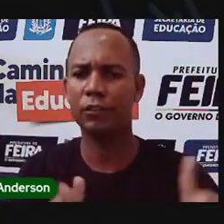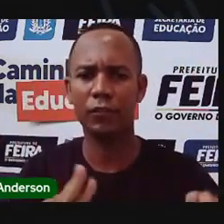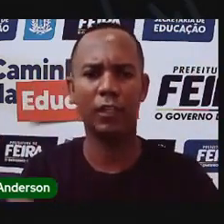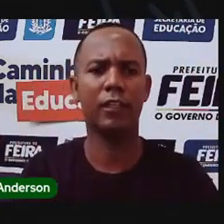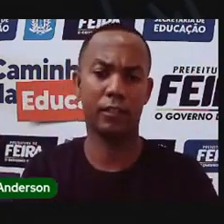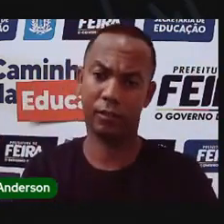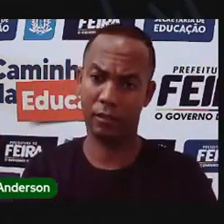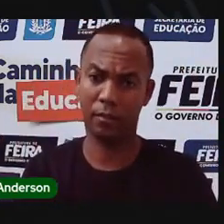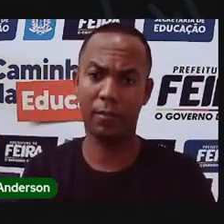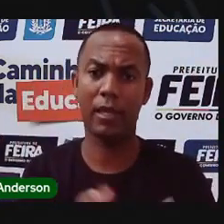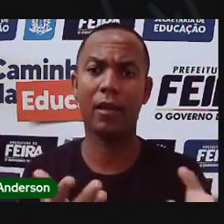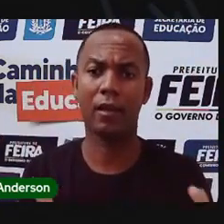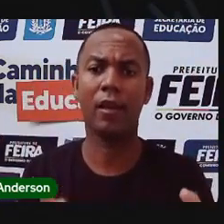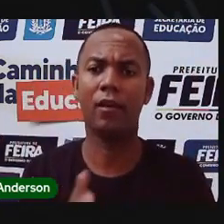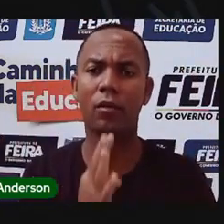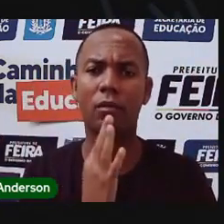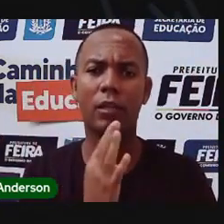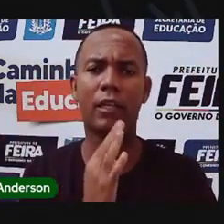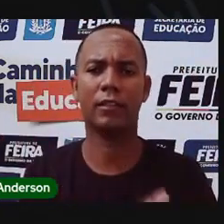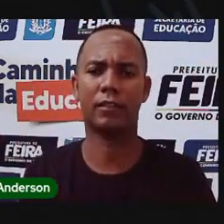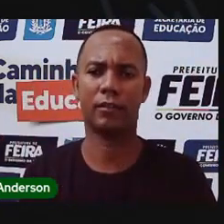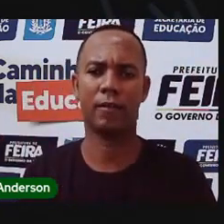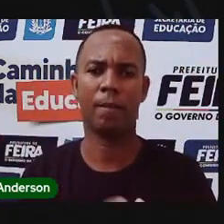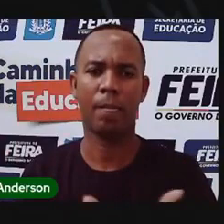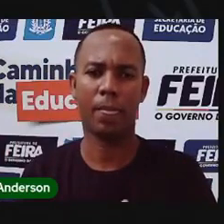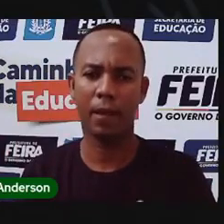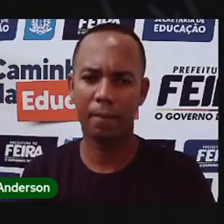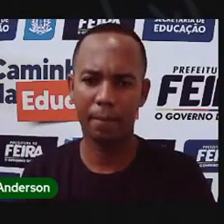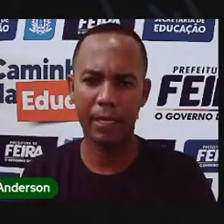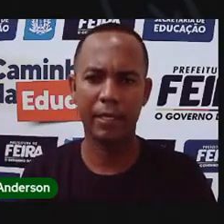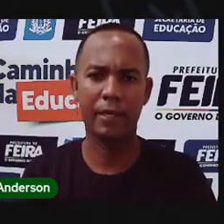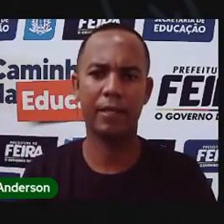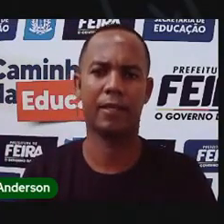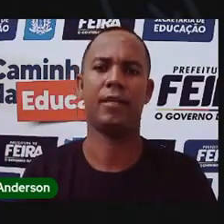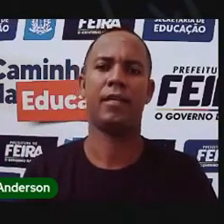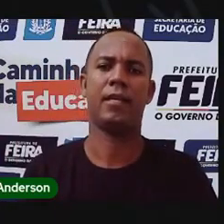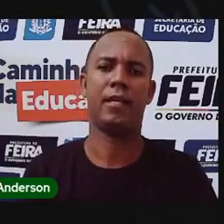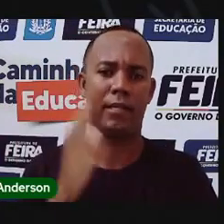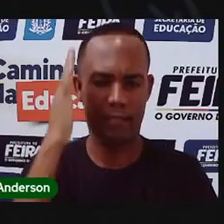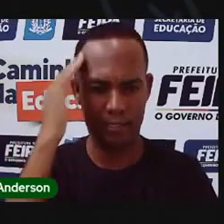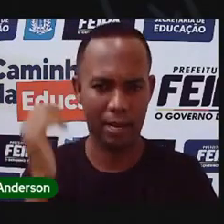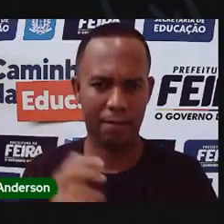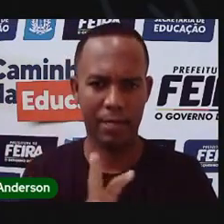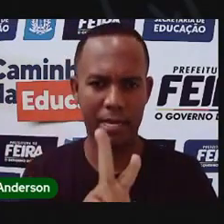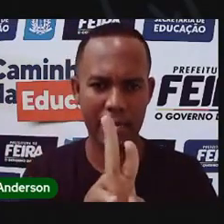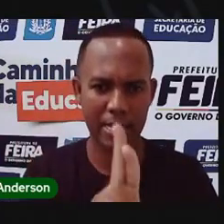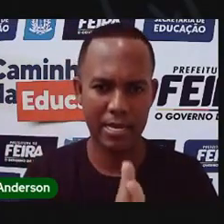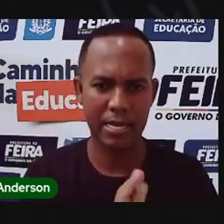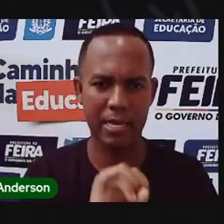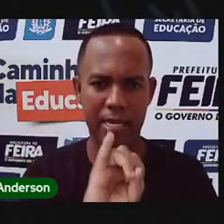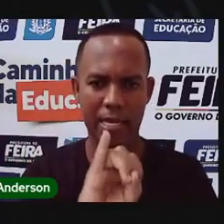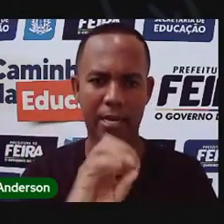outra característica do cordel são as rimas. Você sabe o que é uma rima? Não sabe ainda?